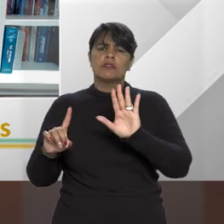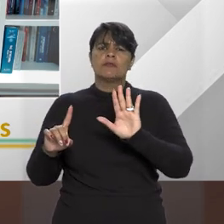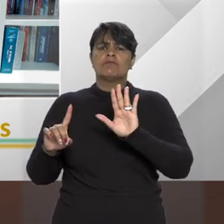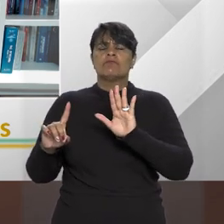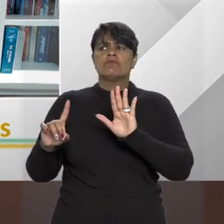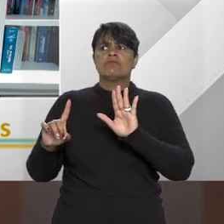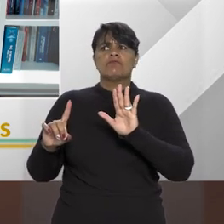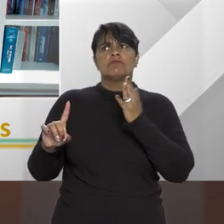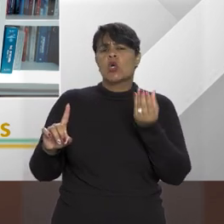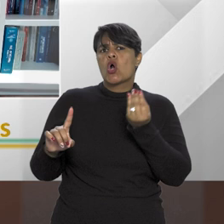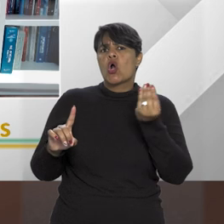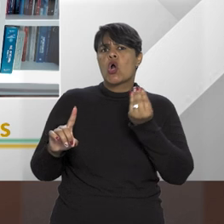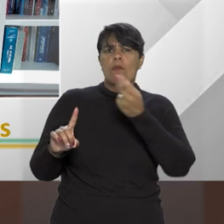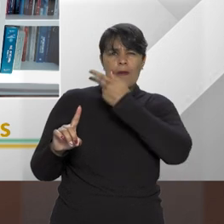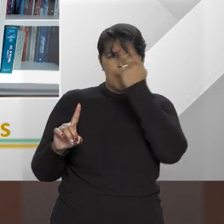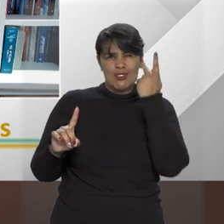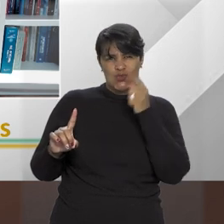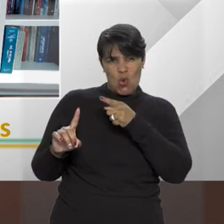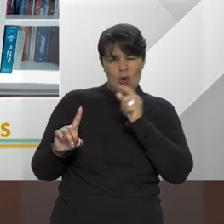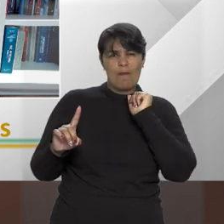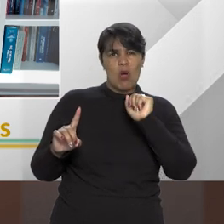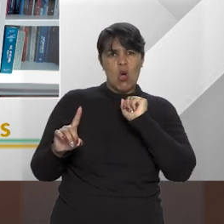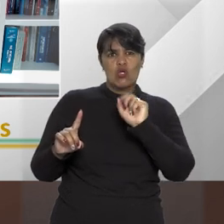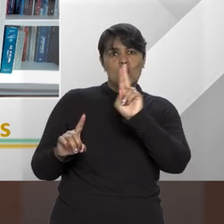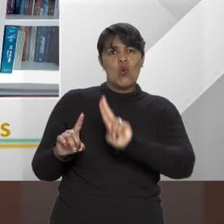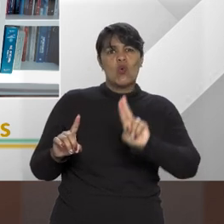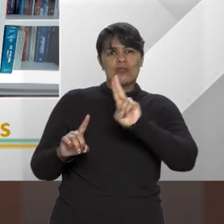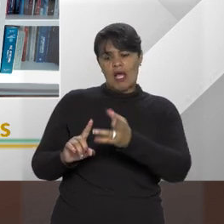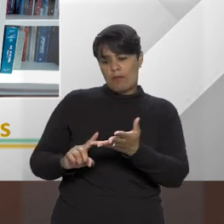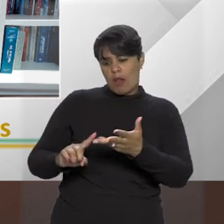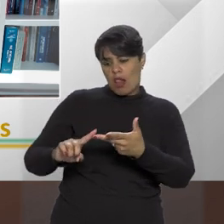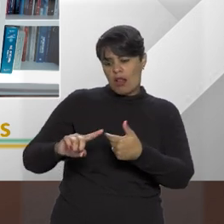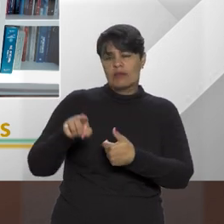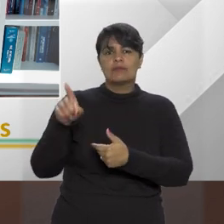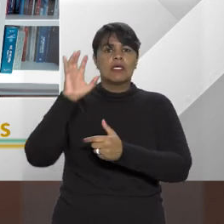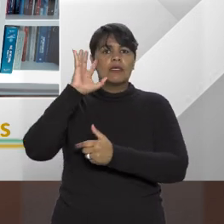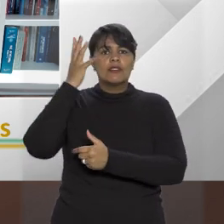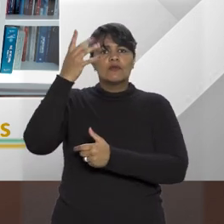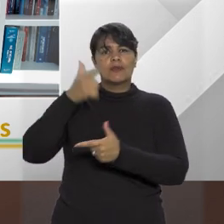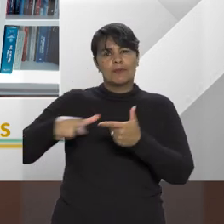de conflitos? E também gostaria de saber, é obrigatória a participação, enfim?